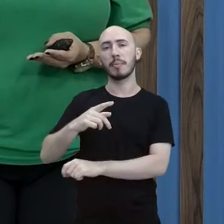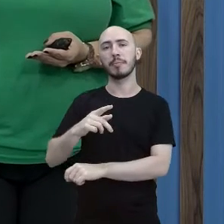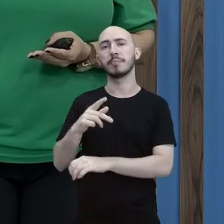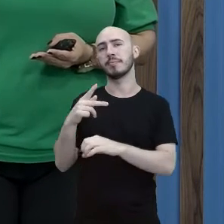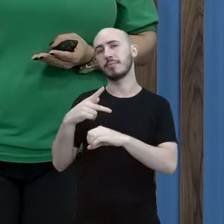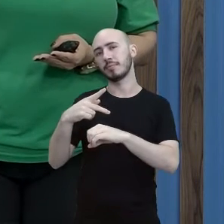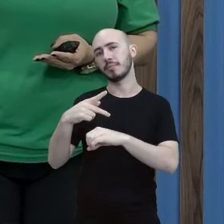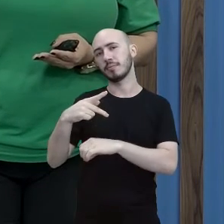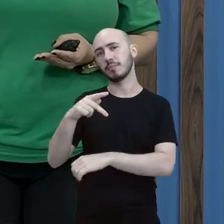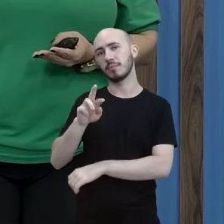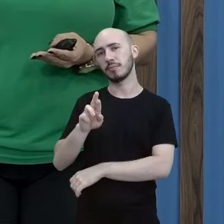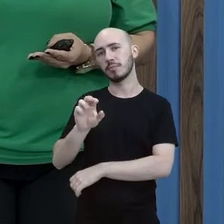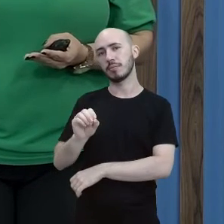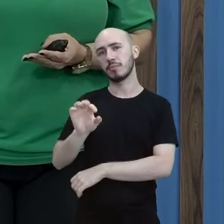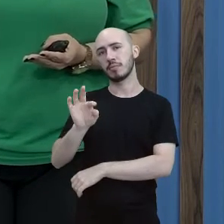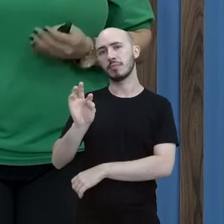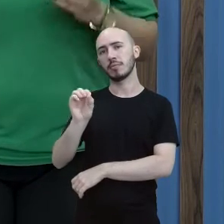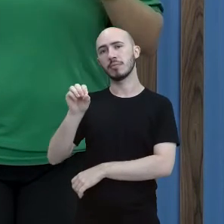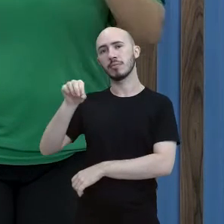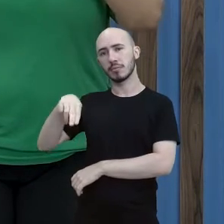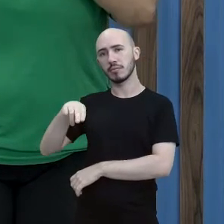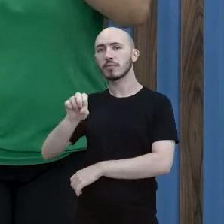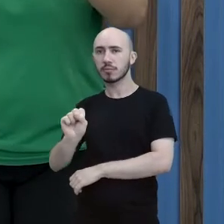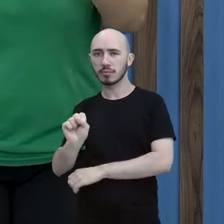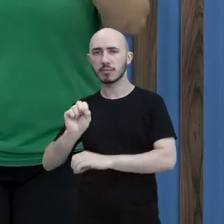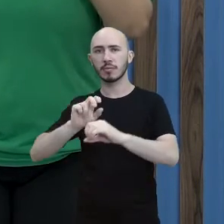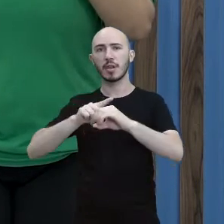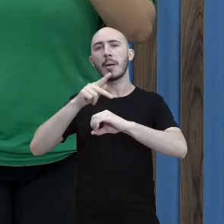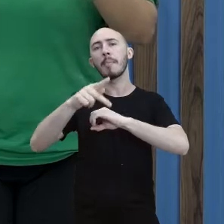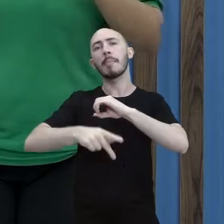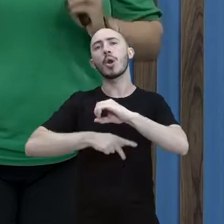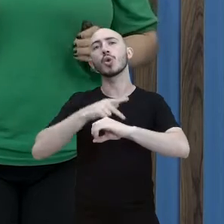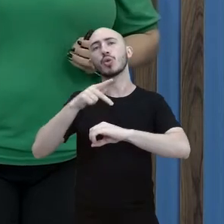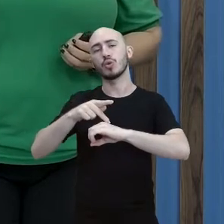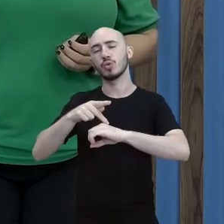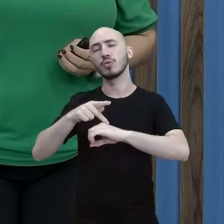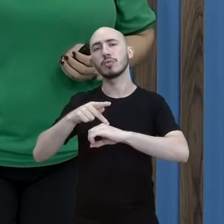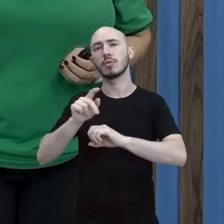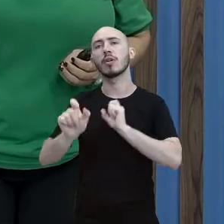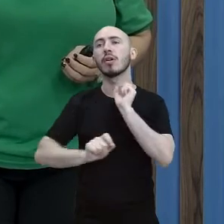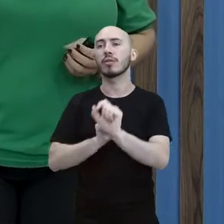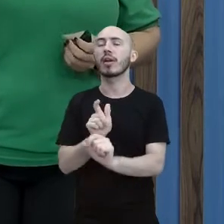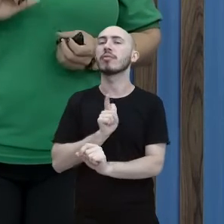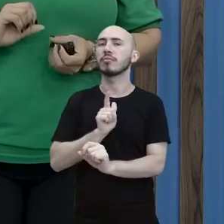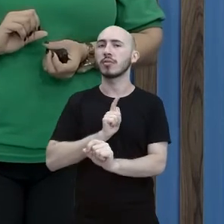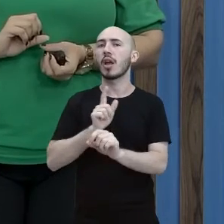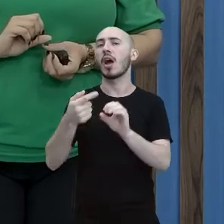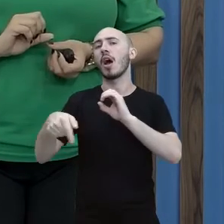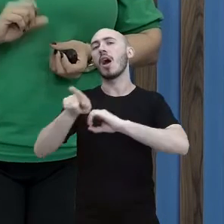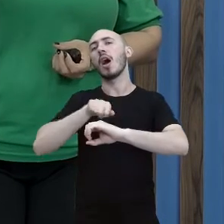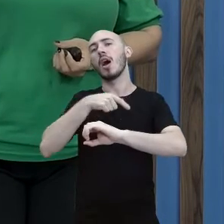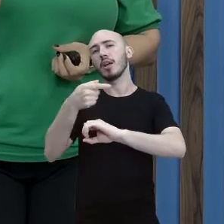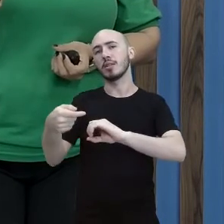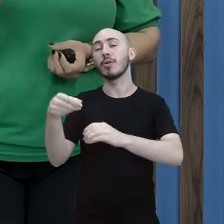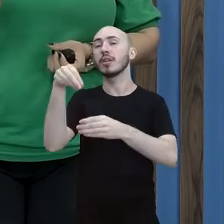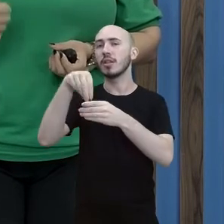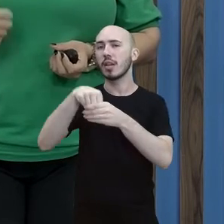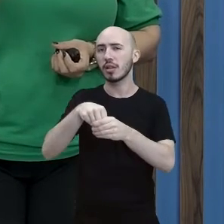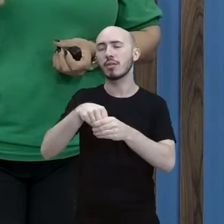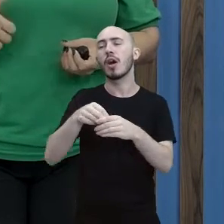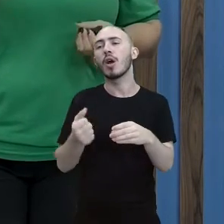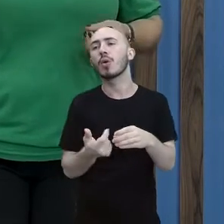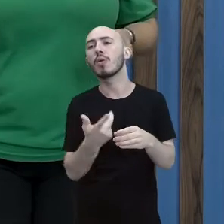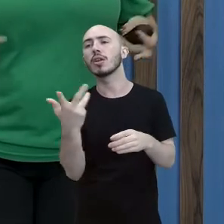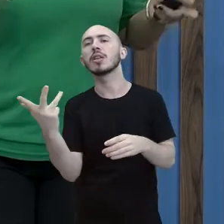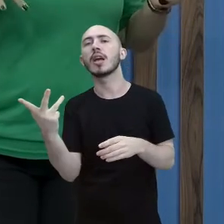Então, o número de prótons seria igual em todos os átomos que constituem aquele elemento químico, tá certo?